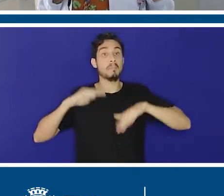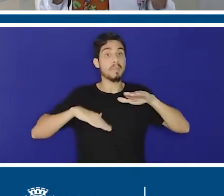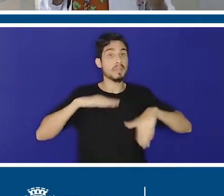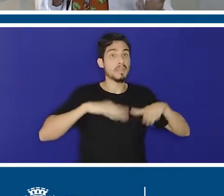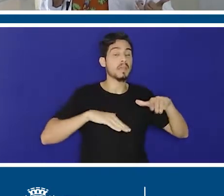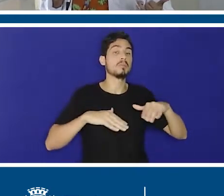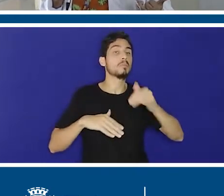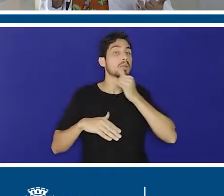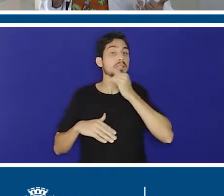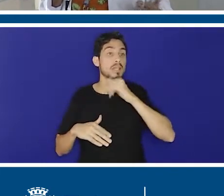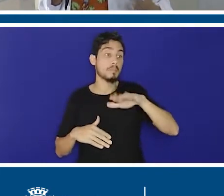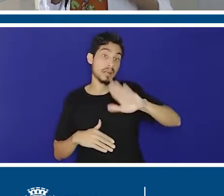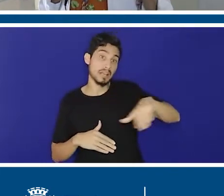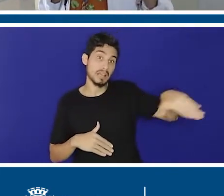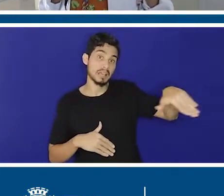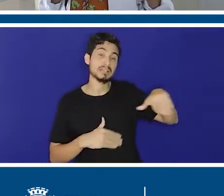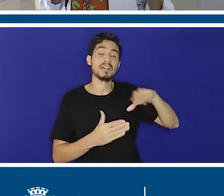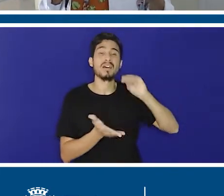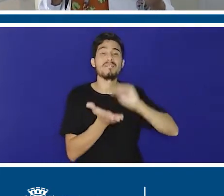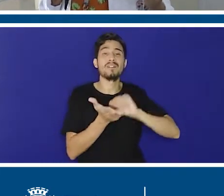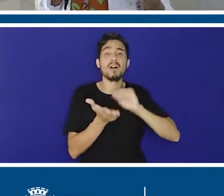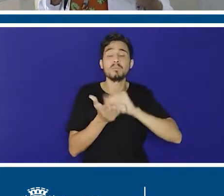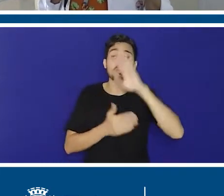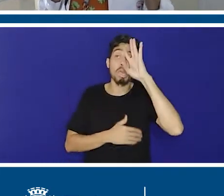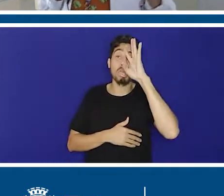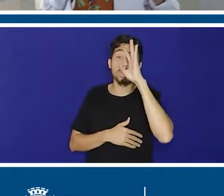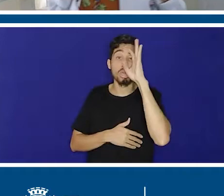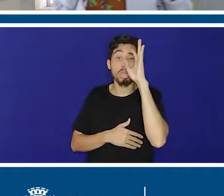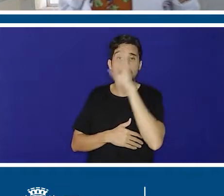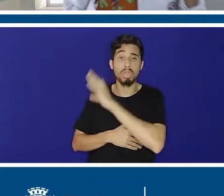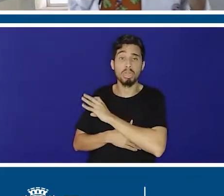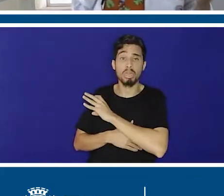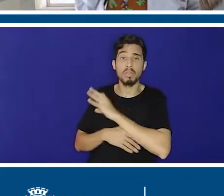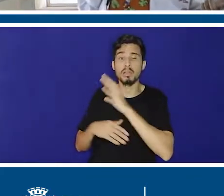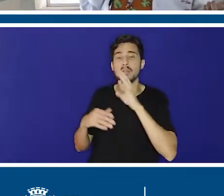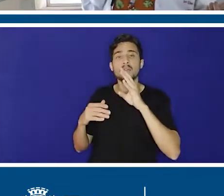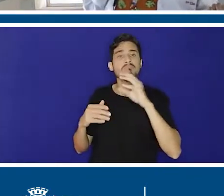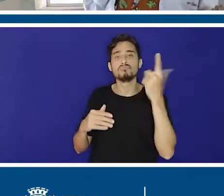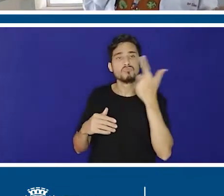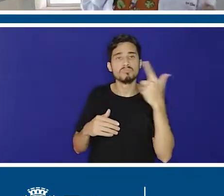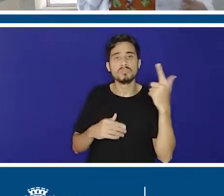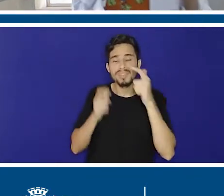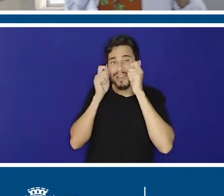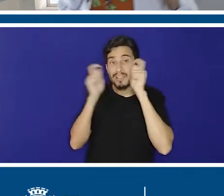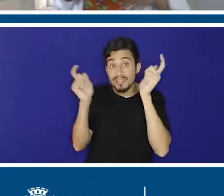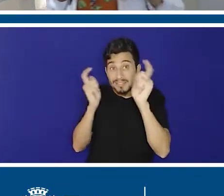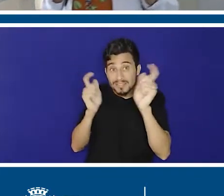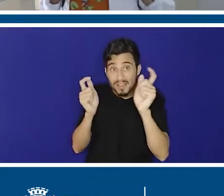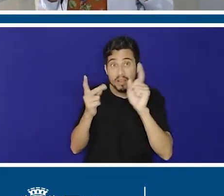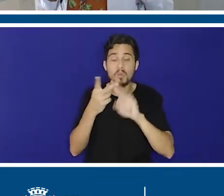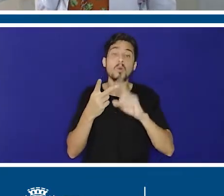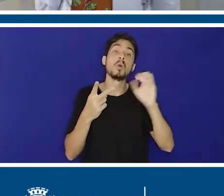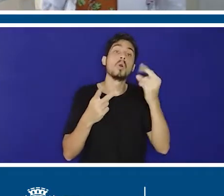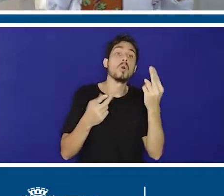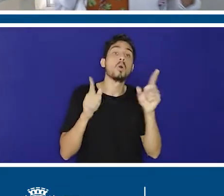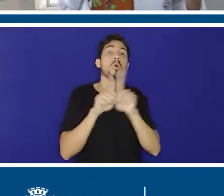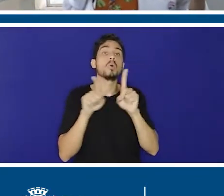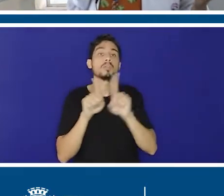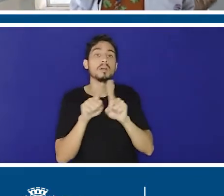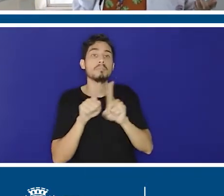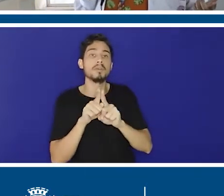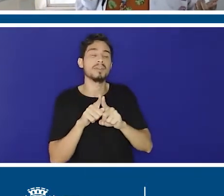a falta de atenção ou a hiperatividade. Quando eu trato a falta de atenção, quando eu trato